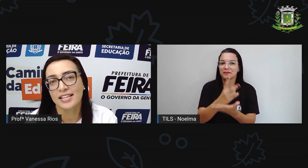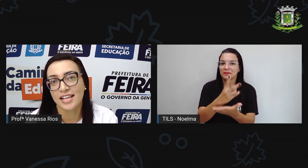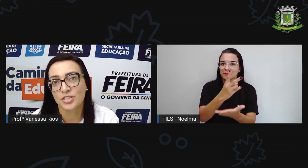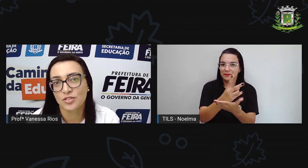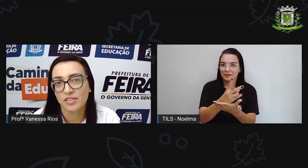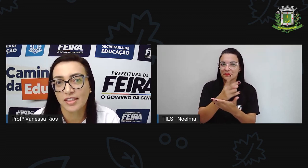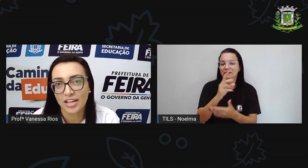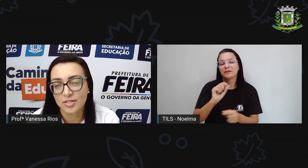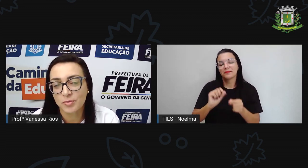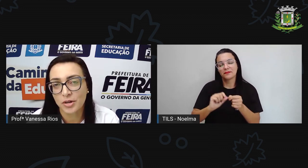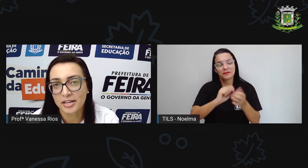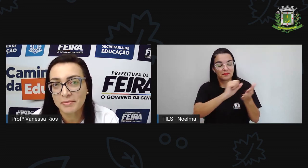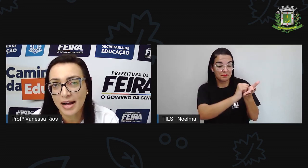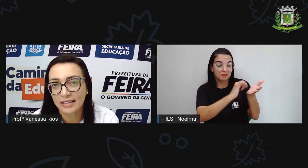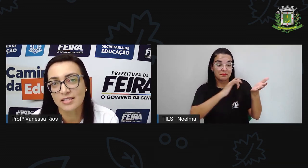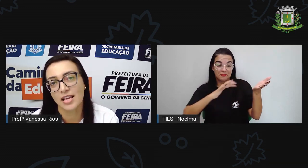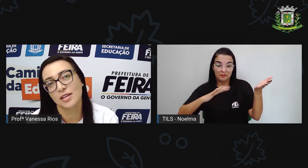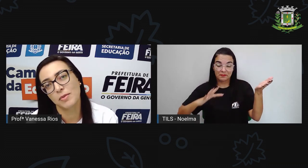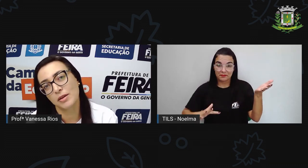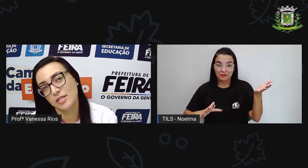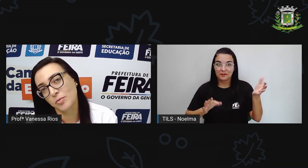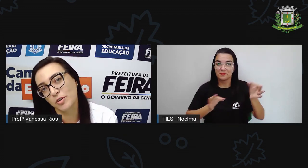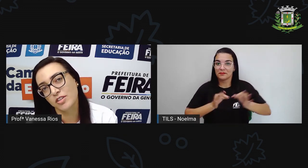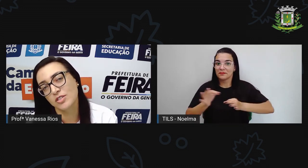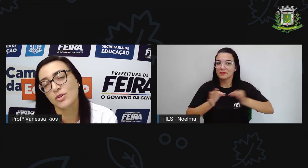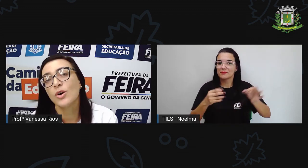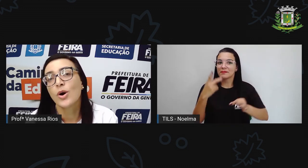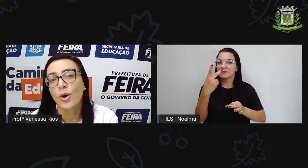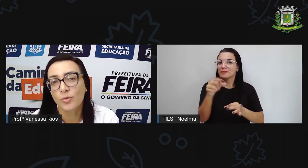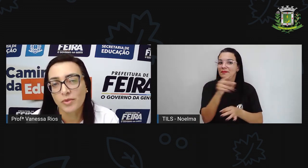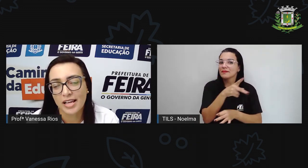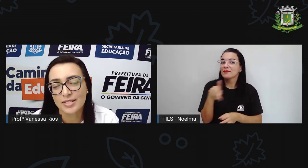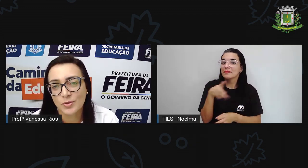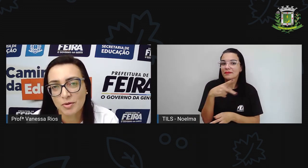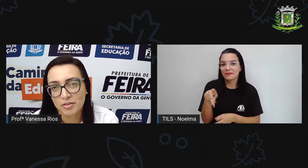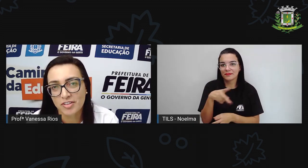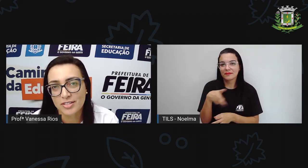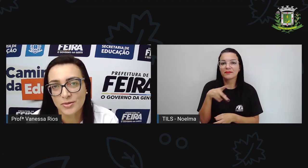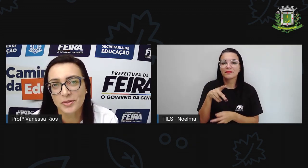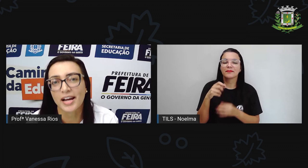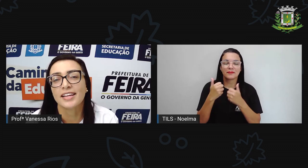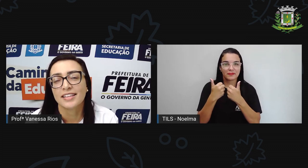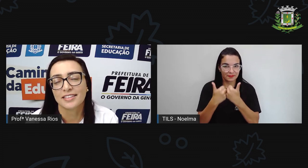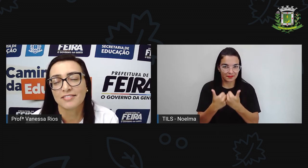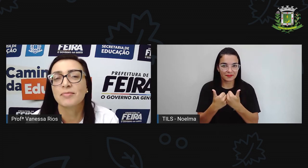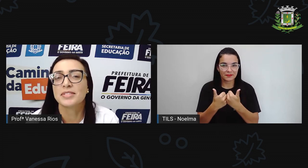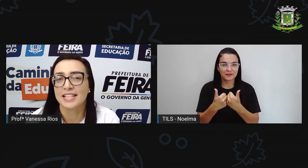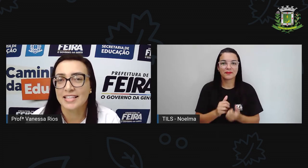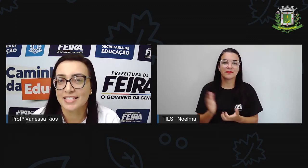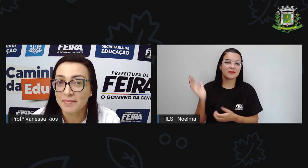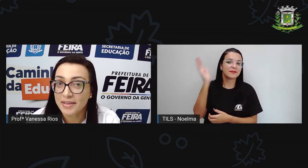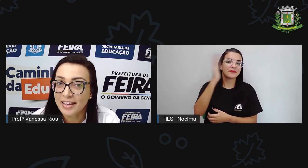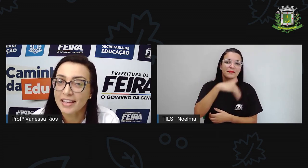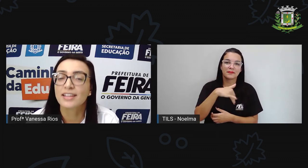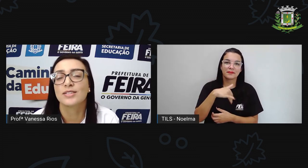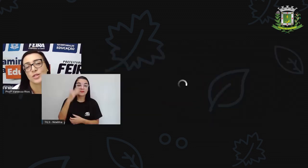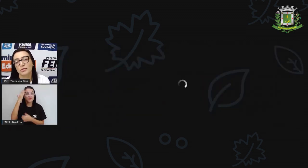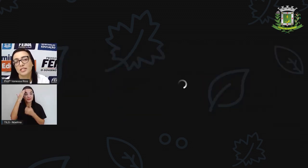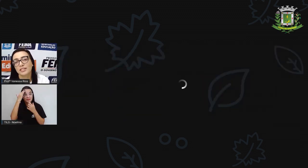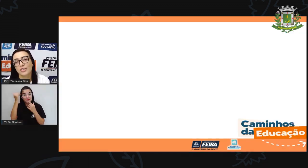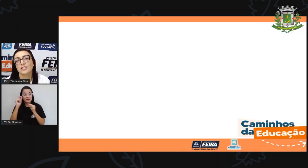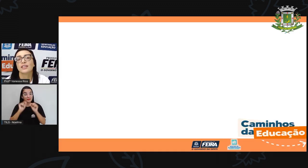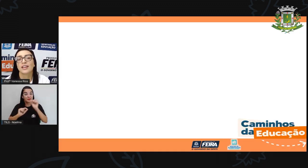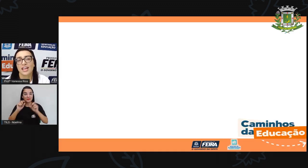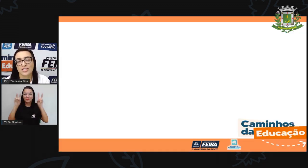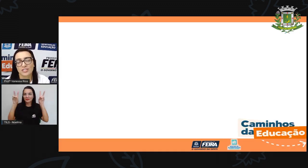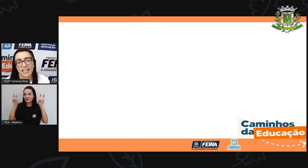às atividades programadas aí pelo seu professor ou pela sua professora. Então vamos lá saber sobre